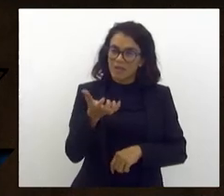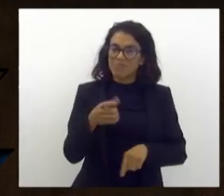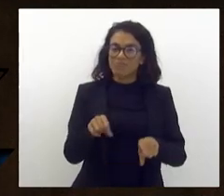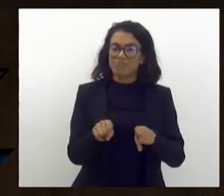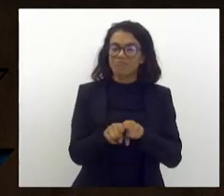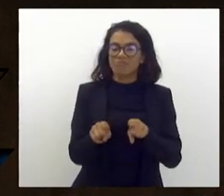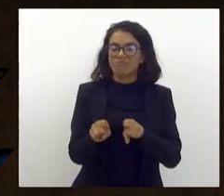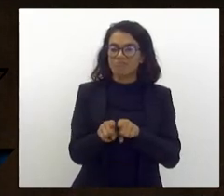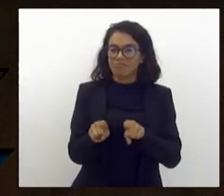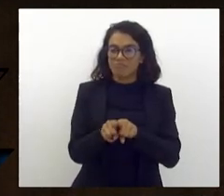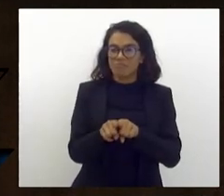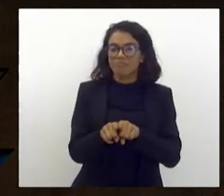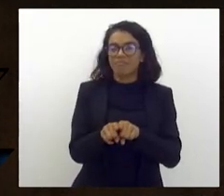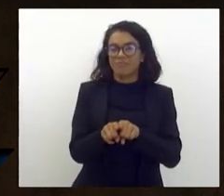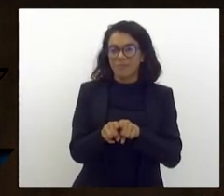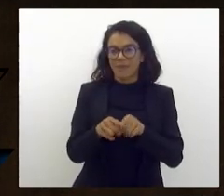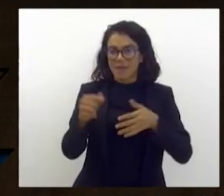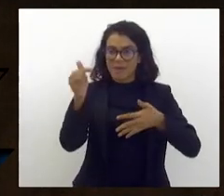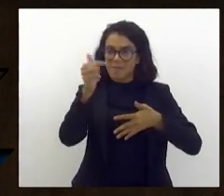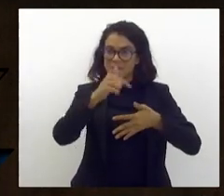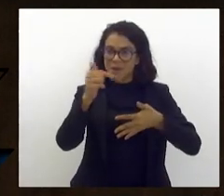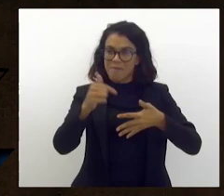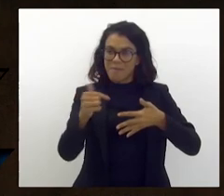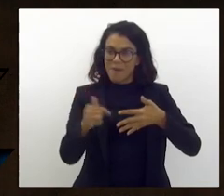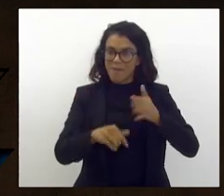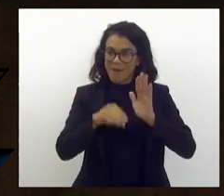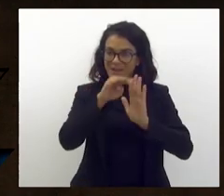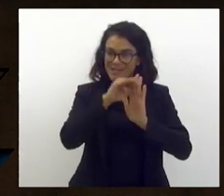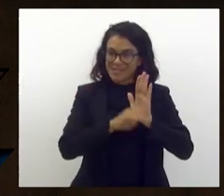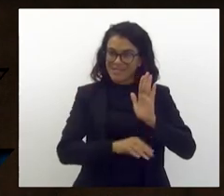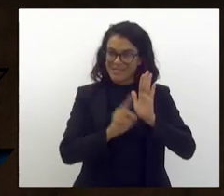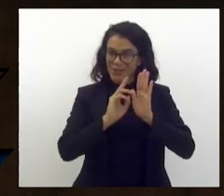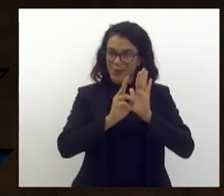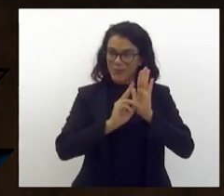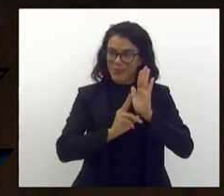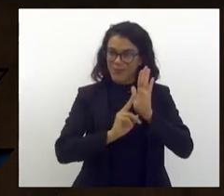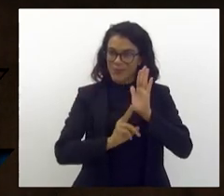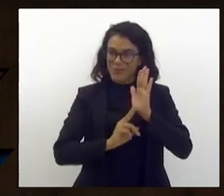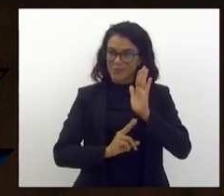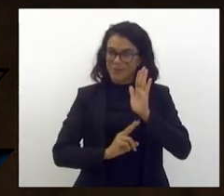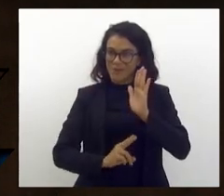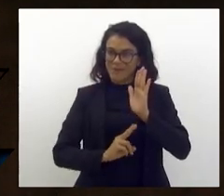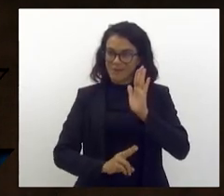ressaltar, dentre os indicados que vão receber a sua homenagem,